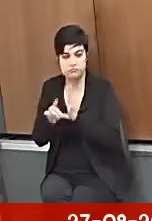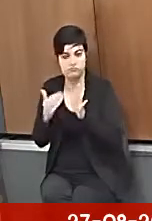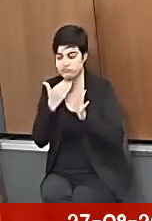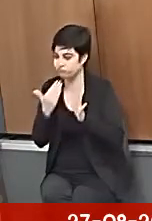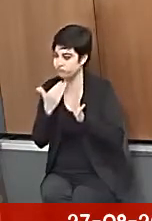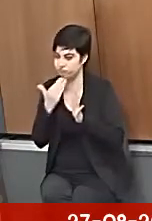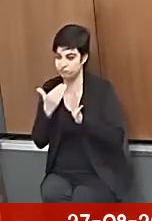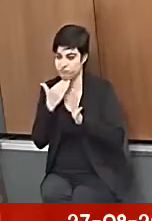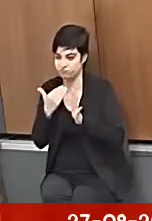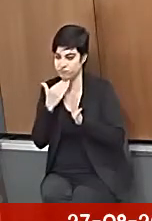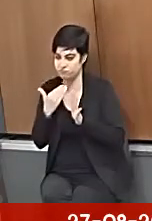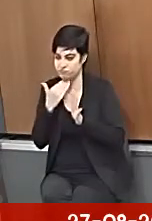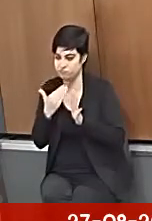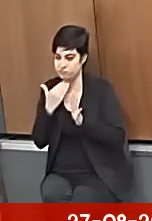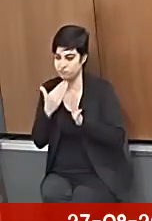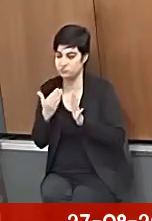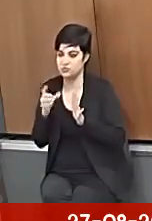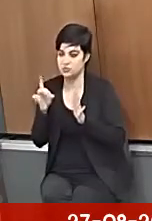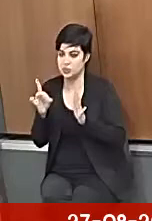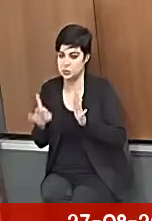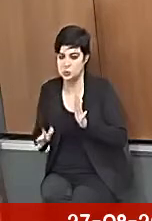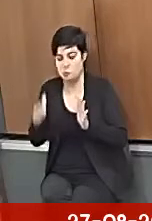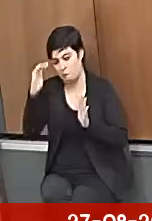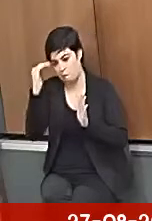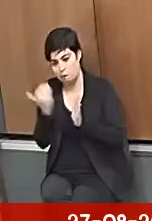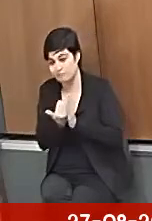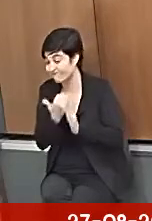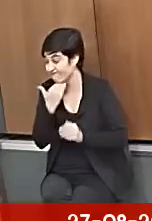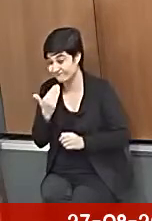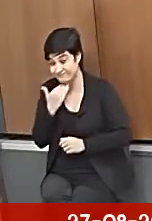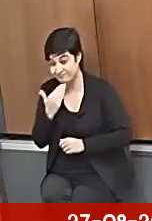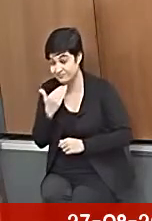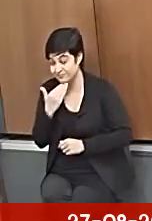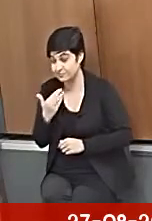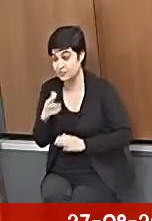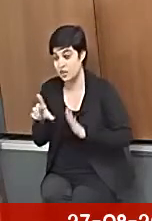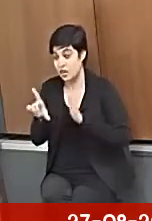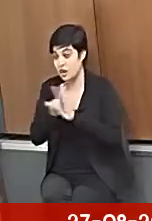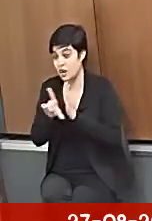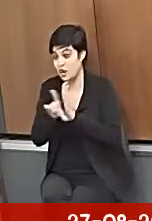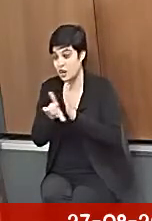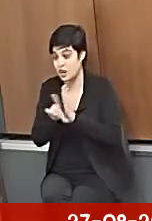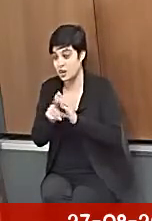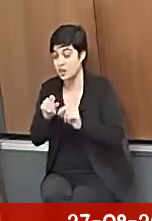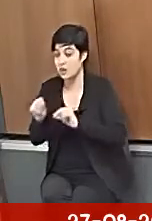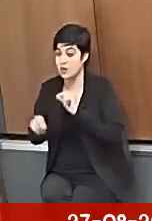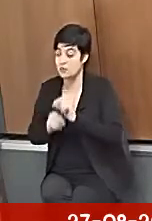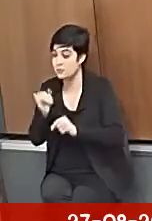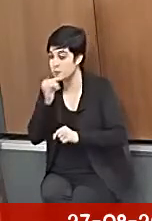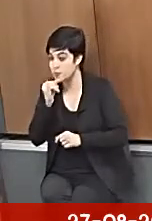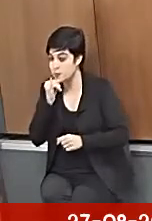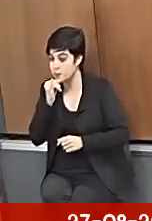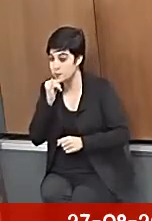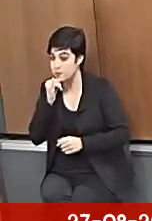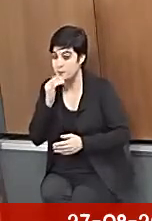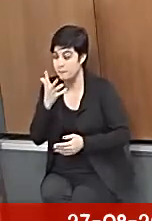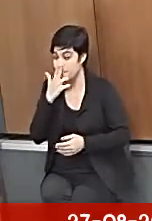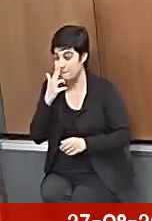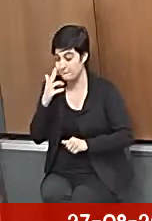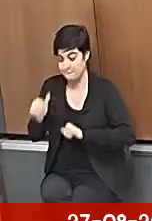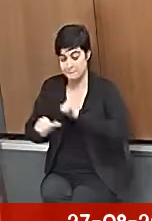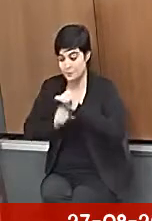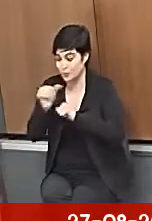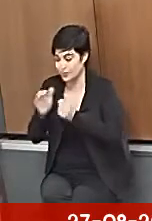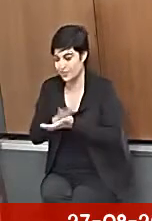garantem não quero mais um estatuto porque está tudo pra mim simplesmente pegar o que já existe e dá uma roupa nova bela